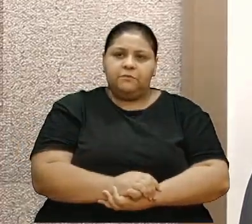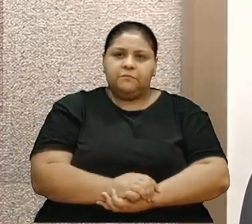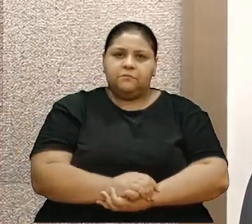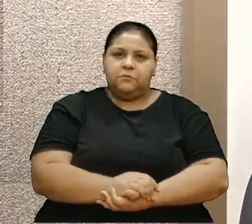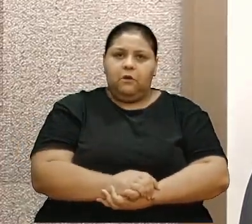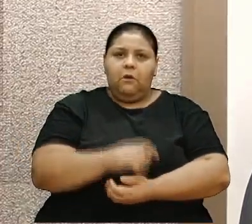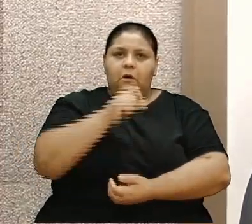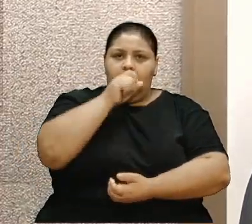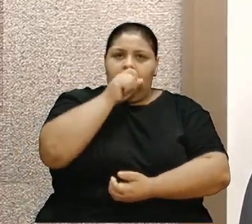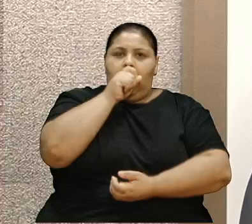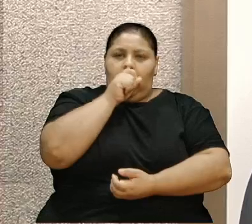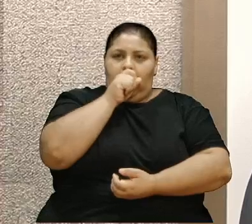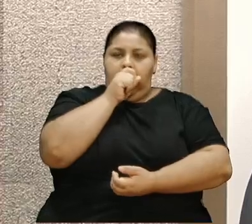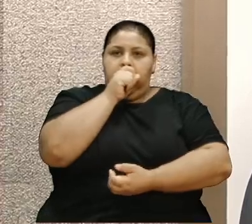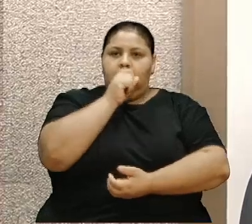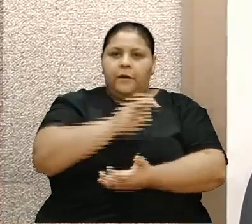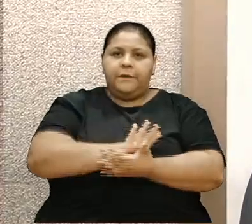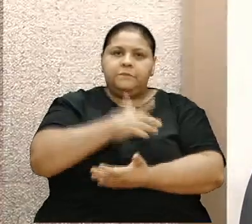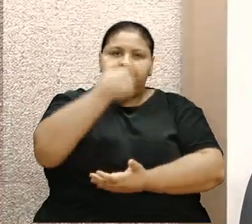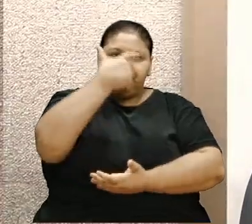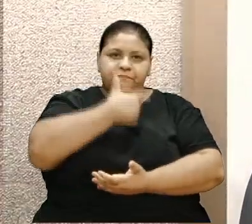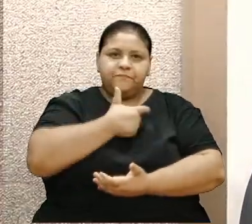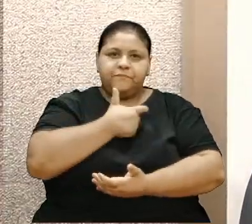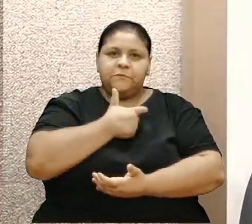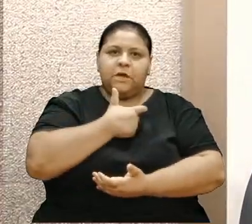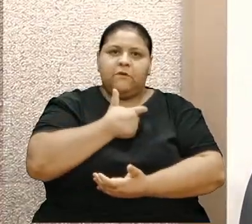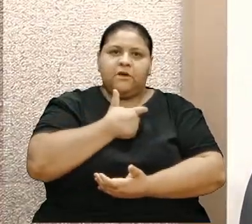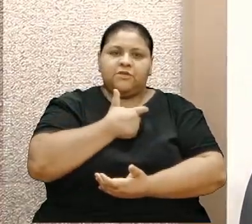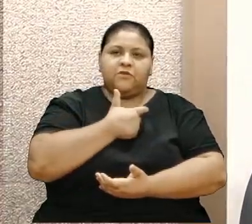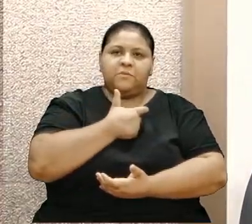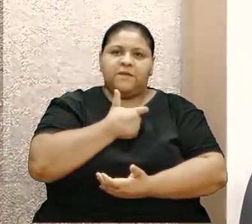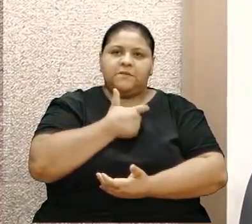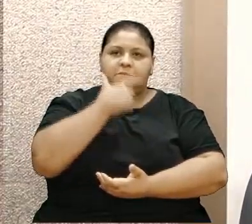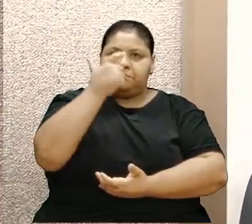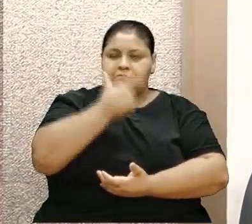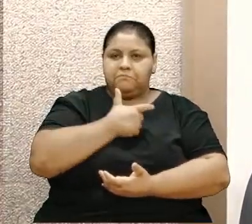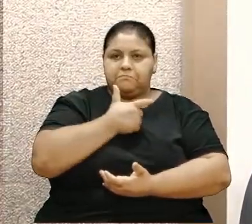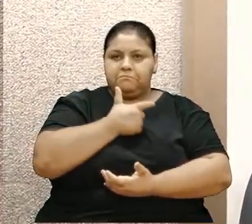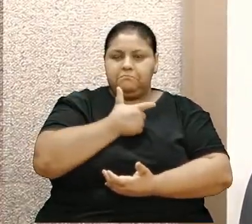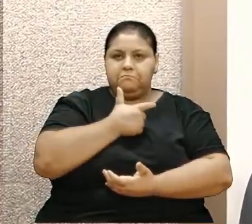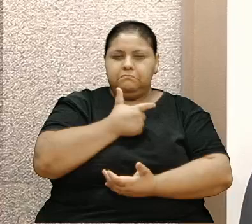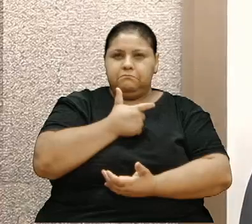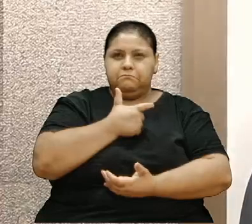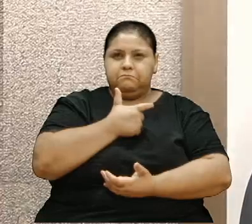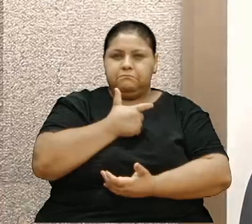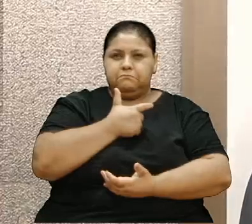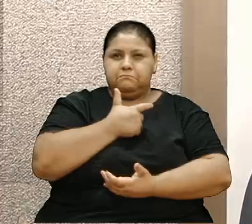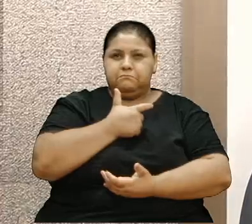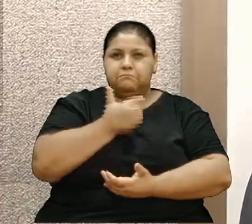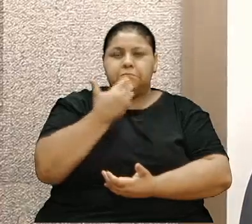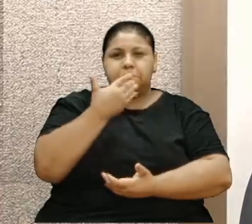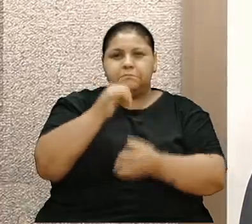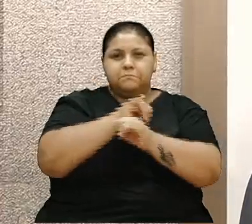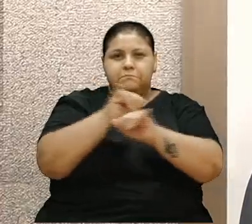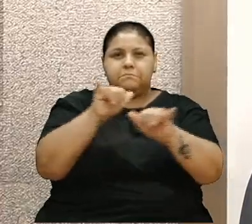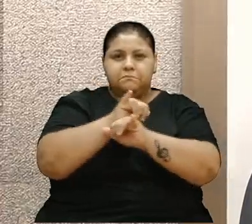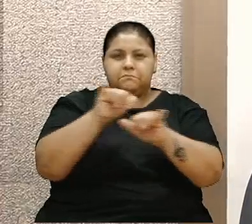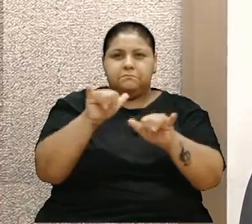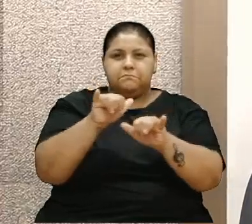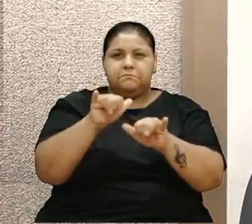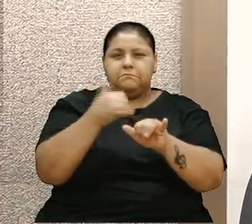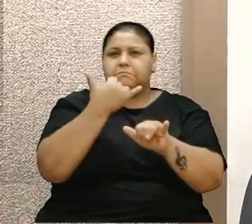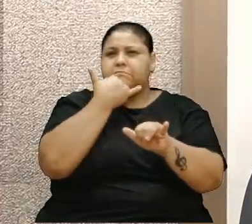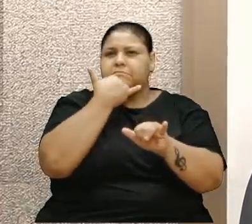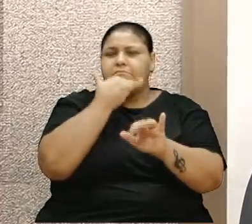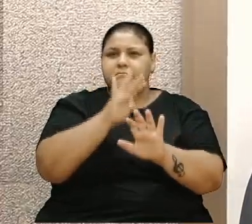sentido, o pedido de vistas, vereador Andressa, pedido de informações,